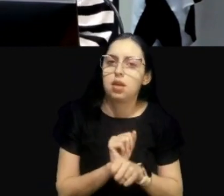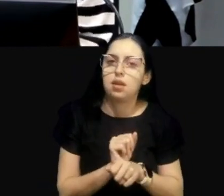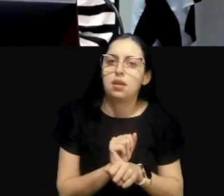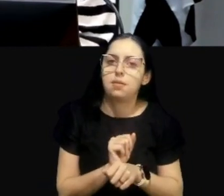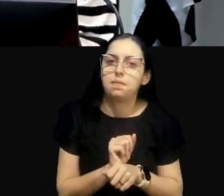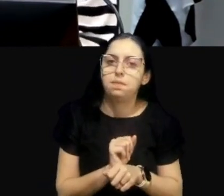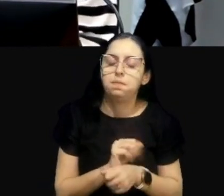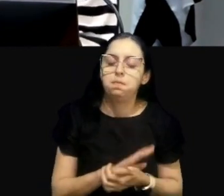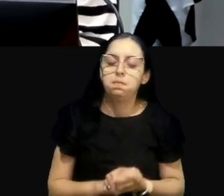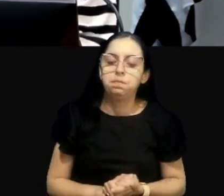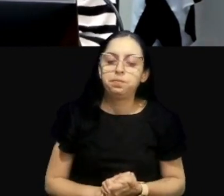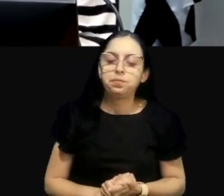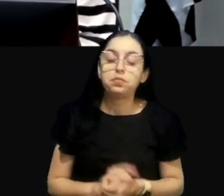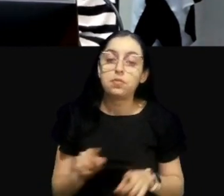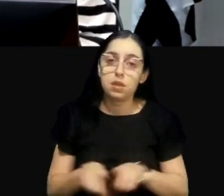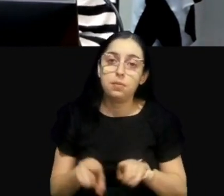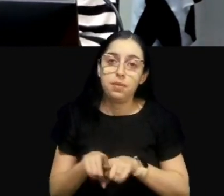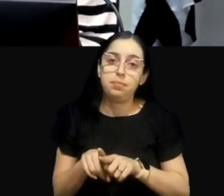também.